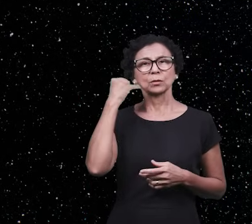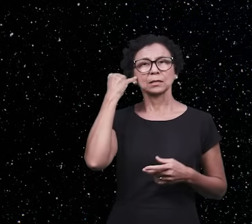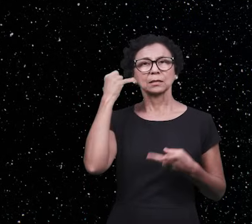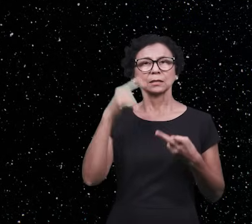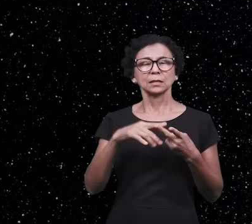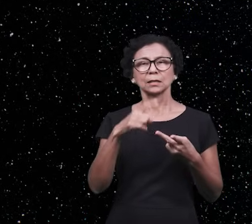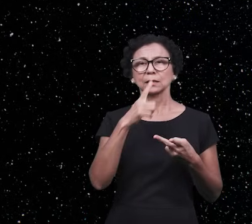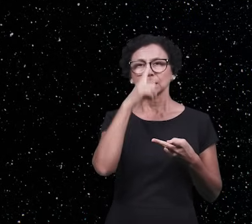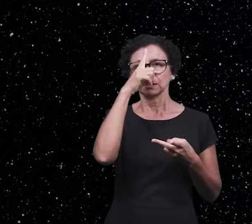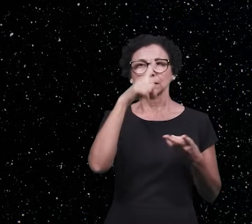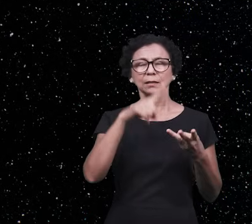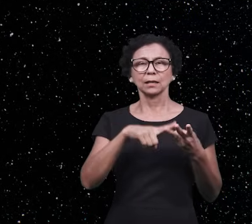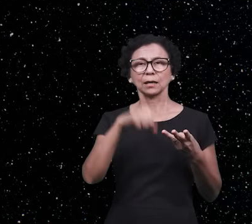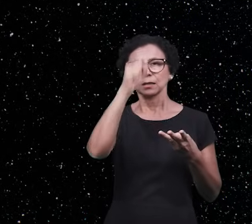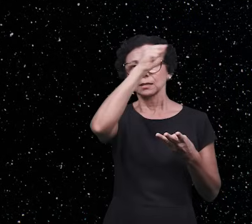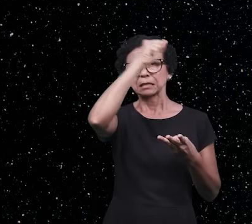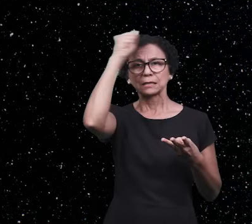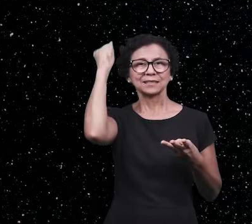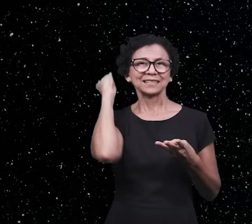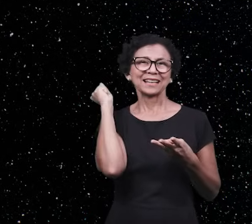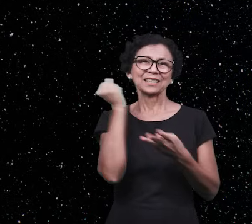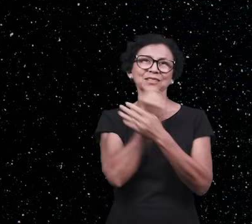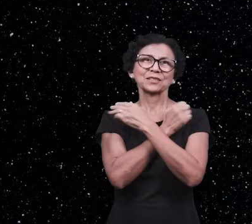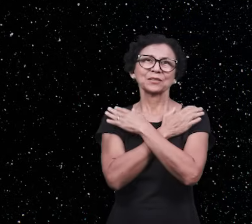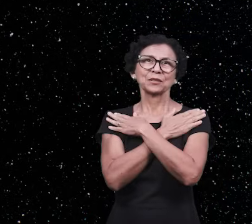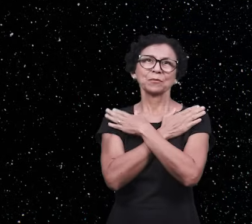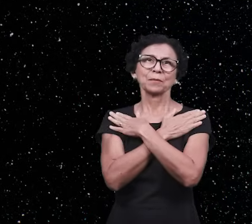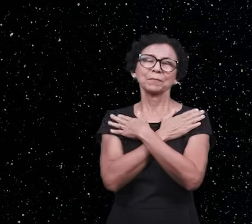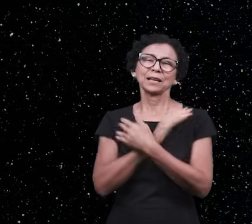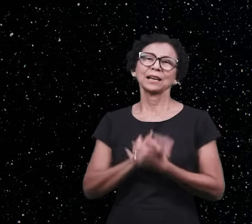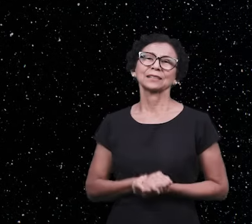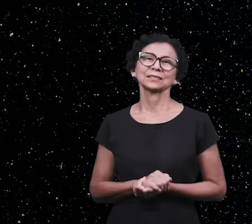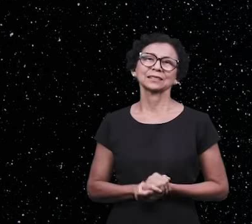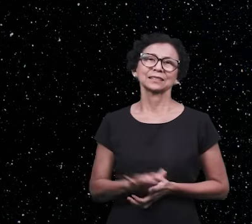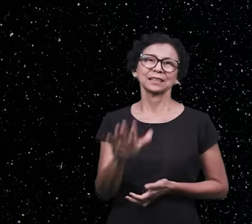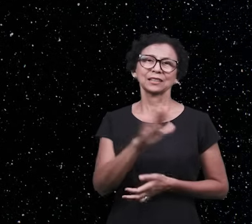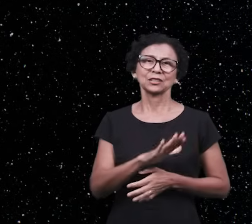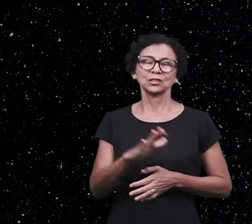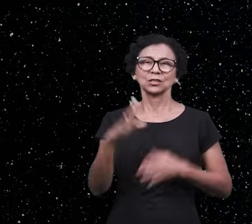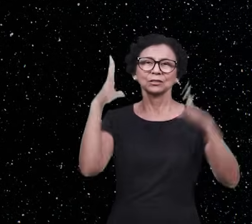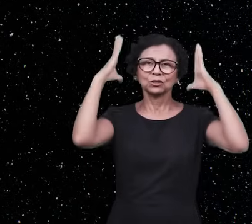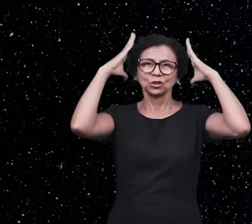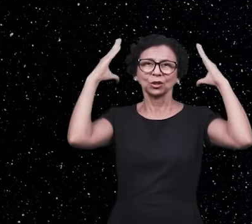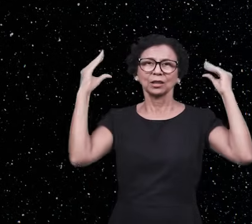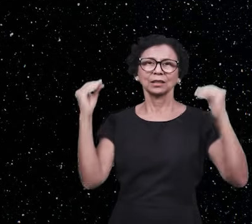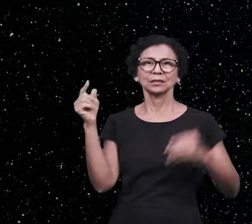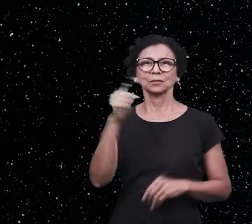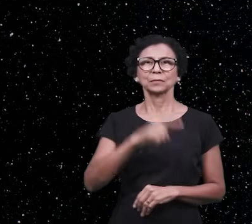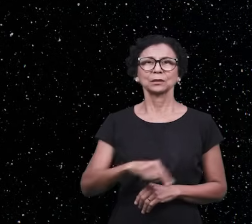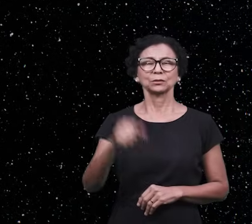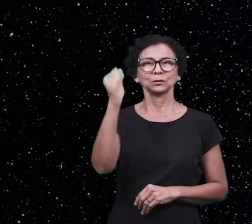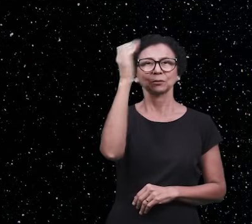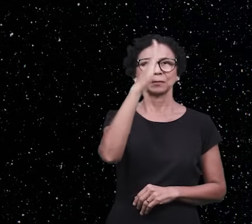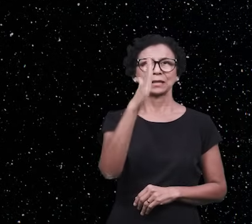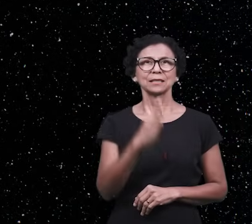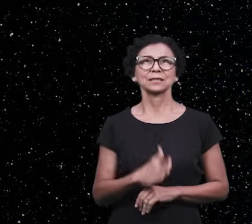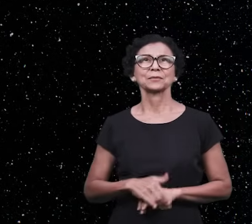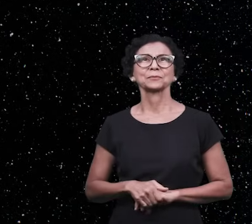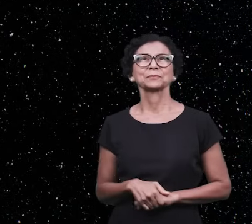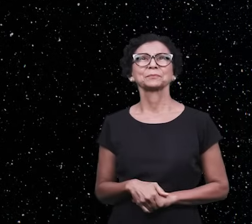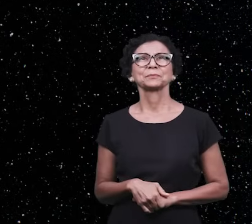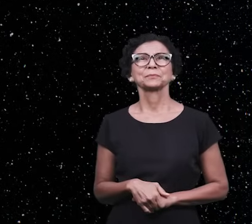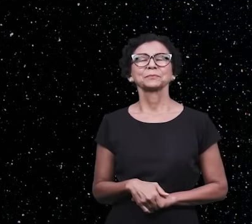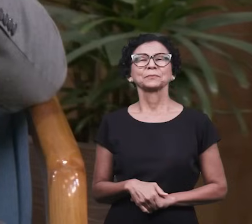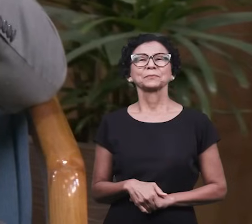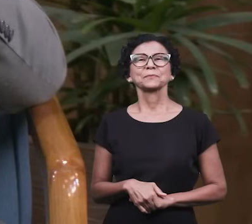pastor Daniel, do pastor Sérgio. E um grande abraço aqui da Holanda para todos os irmãos aí do Brasil. A paz do